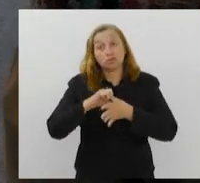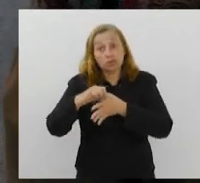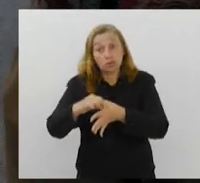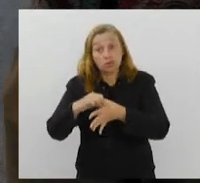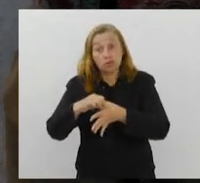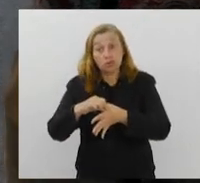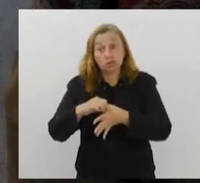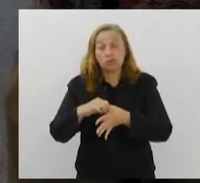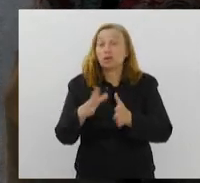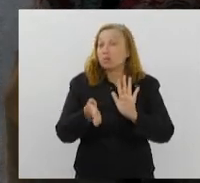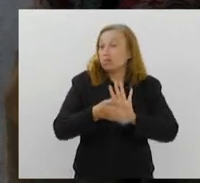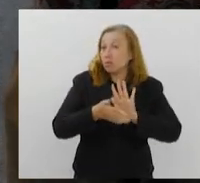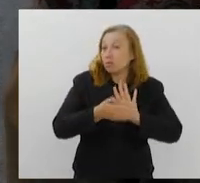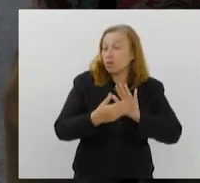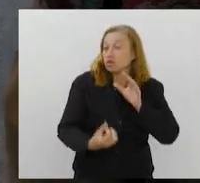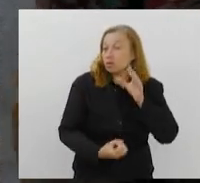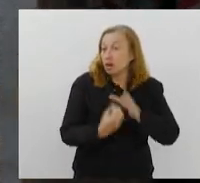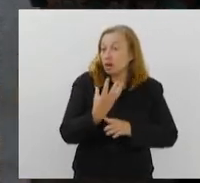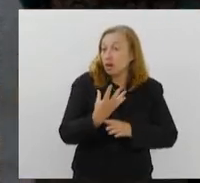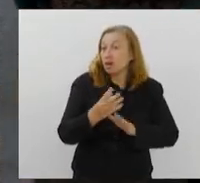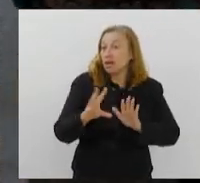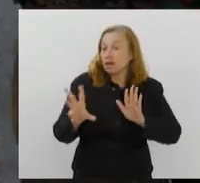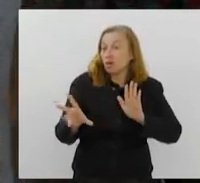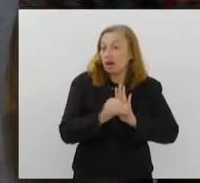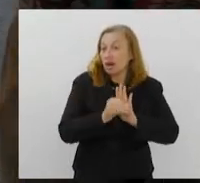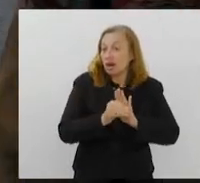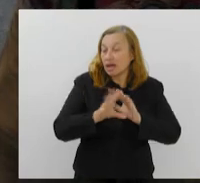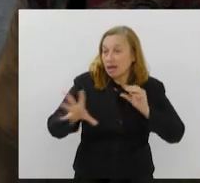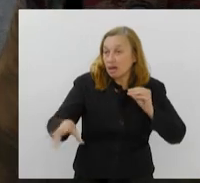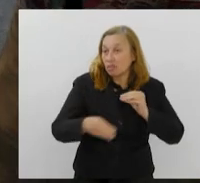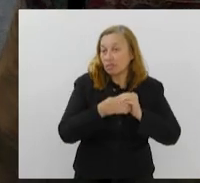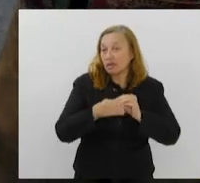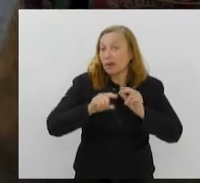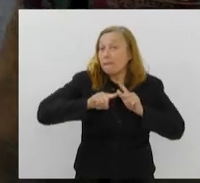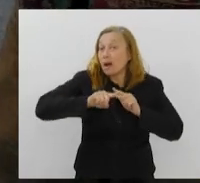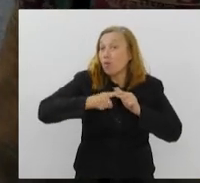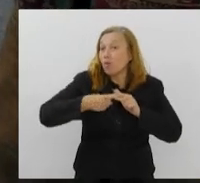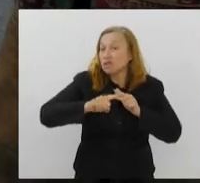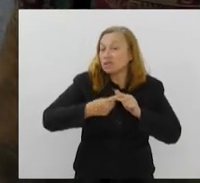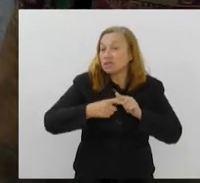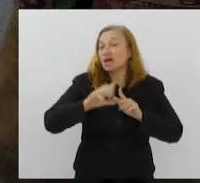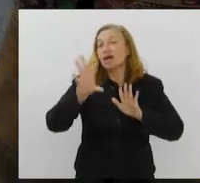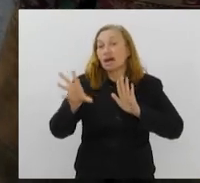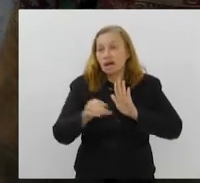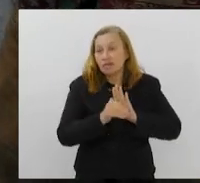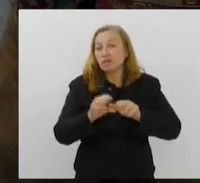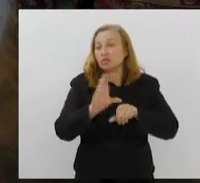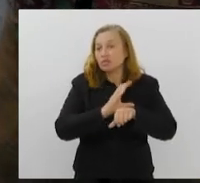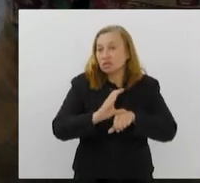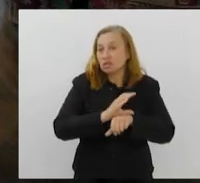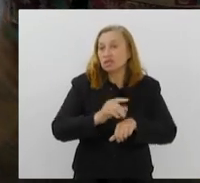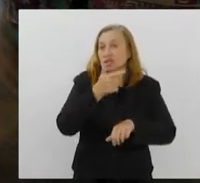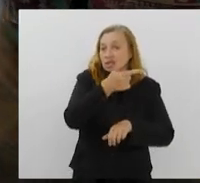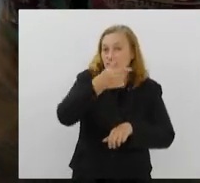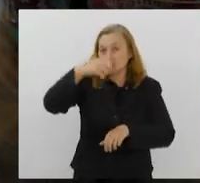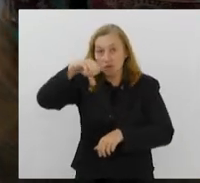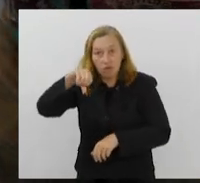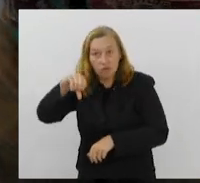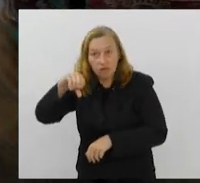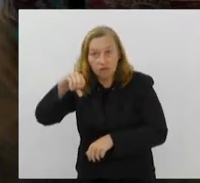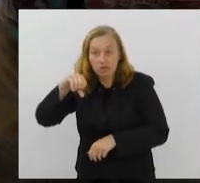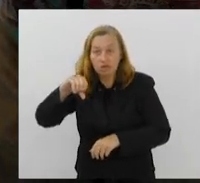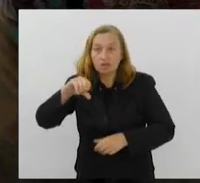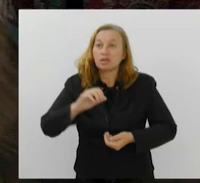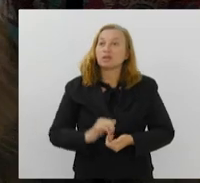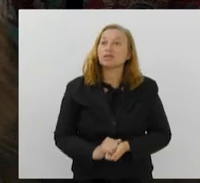ia se propor uma lei complementar para regulamentar a emenda constitucional de 19 e que